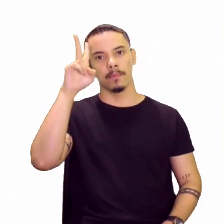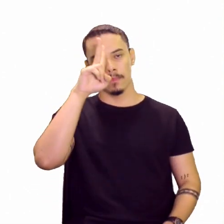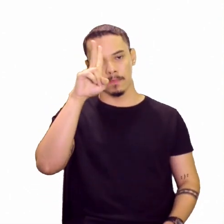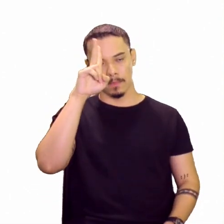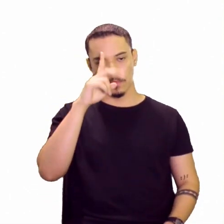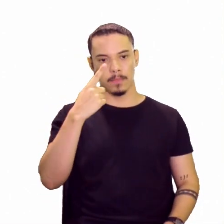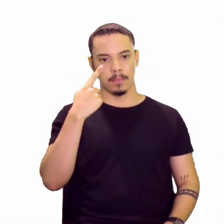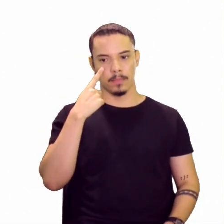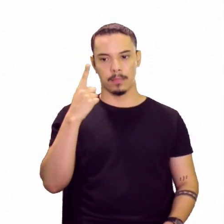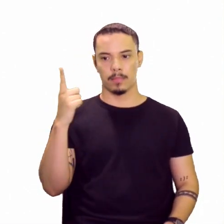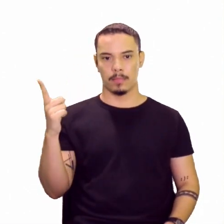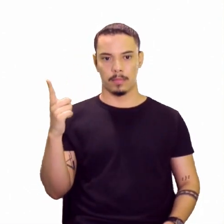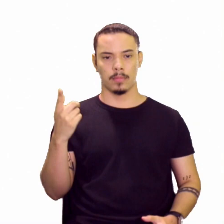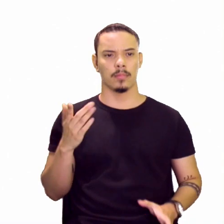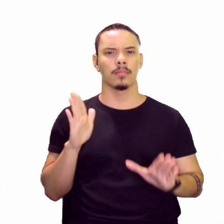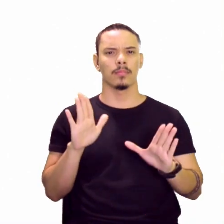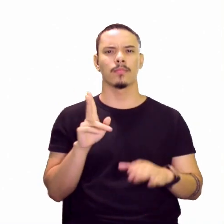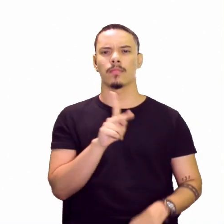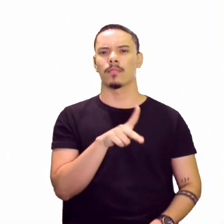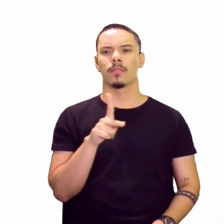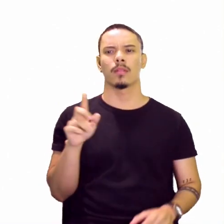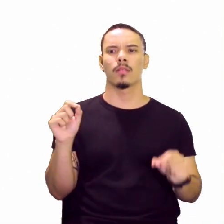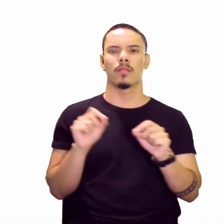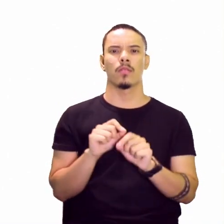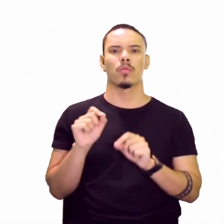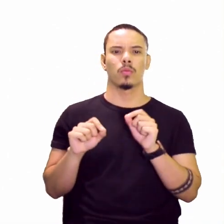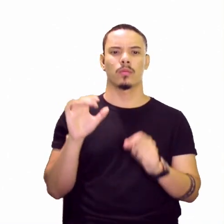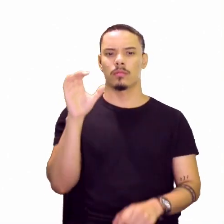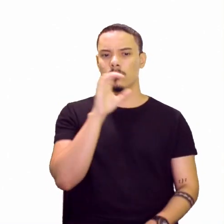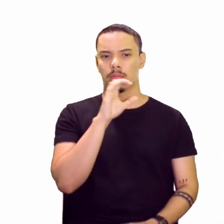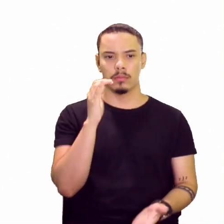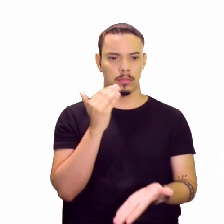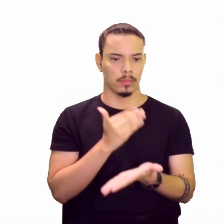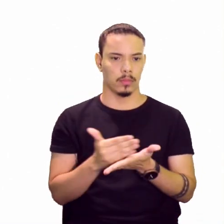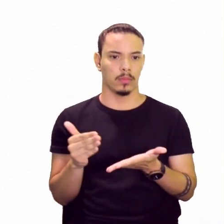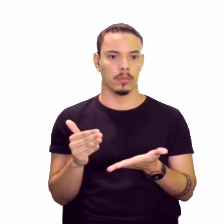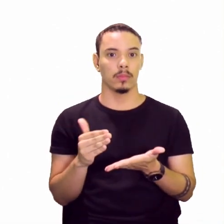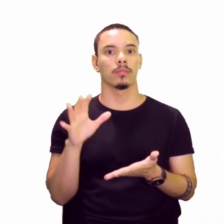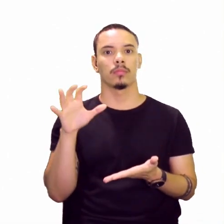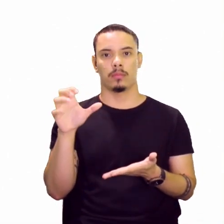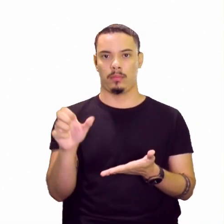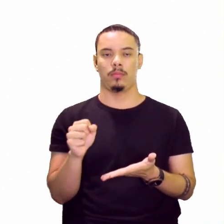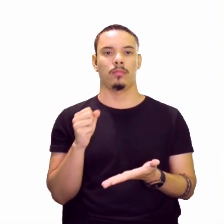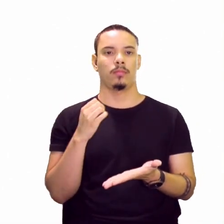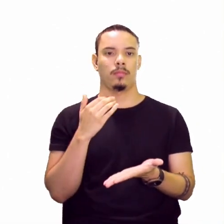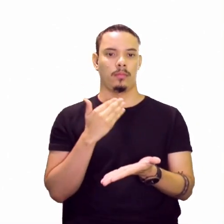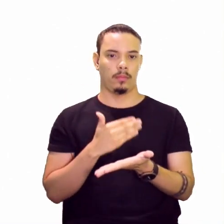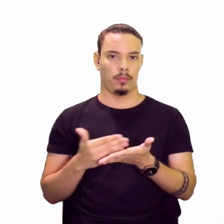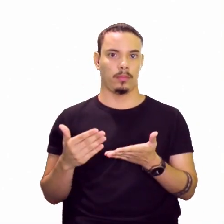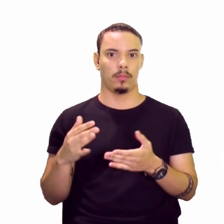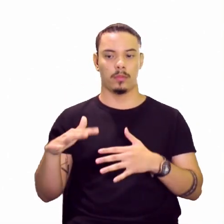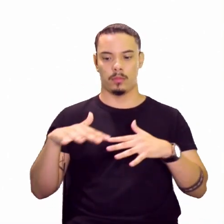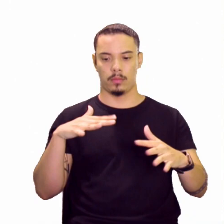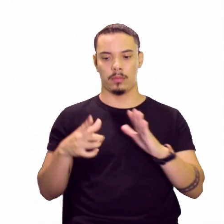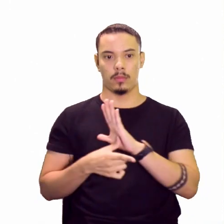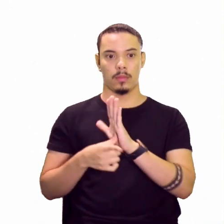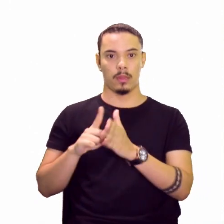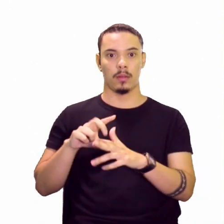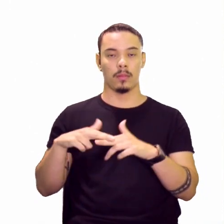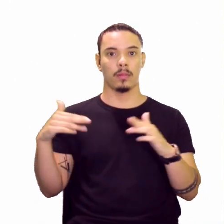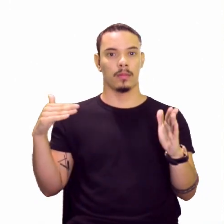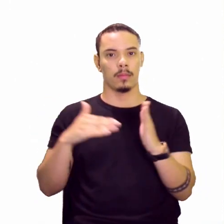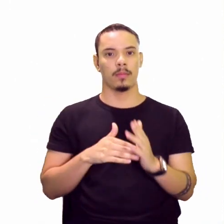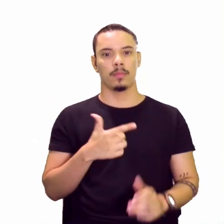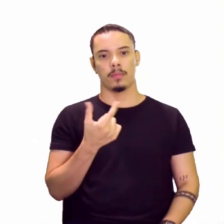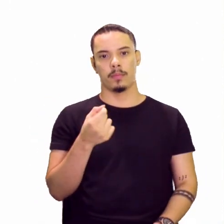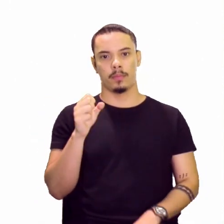olha só. Ah, professora, como é que nós vamos fazer com a velocidade inicial? Você vai pegar a velocidade inicial do movimento anterior. Então, até